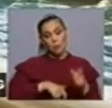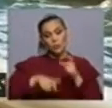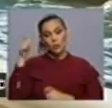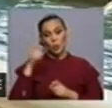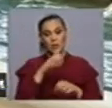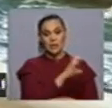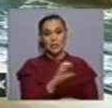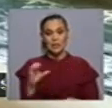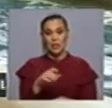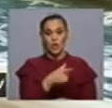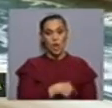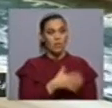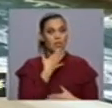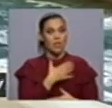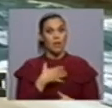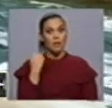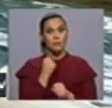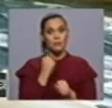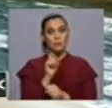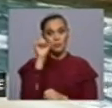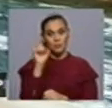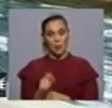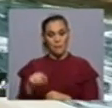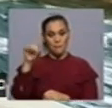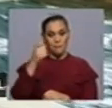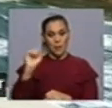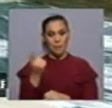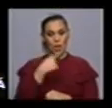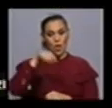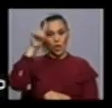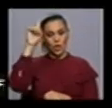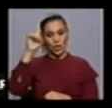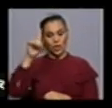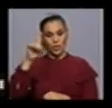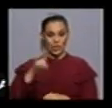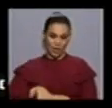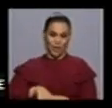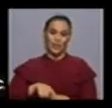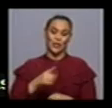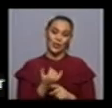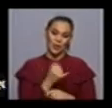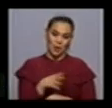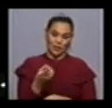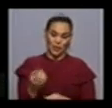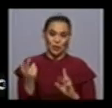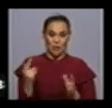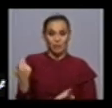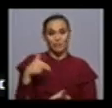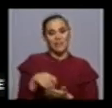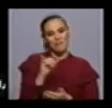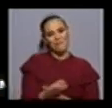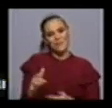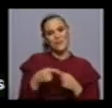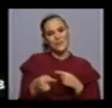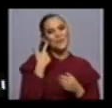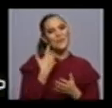astrónomos, vai ser um dia de grande trabalho, aquele primeiro dia de 2019, esperemos estar aqui. E, portanto, são 2 imagens que marcam também esta semana